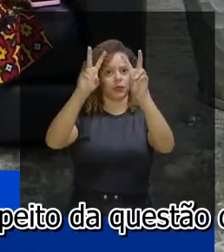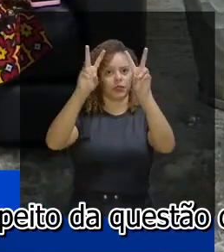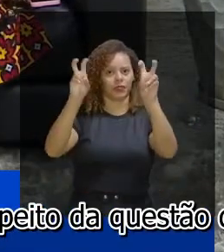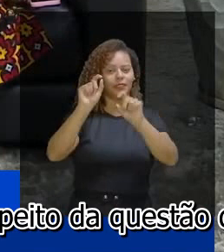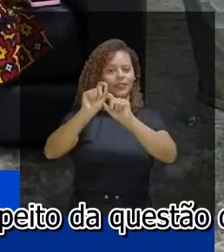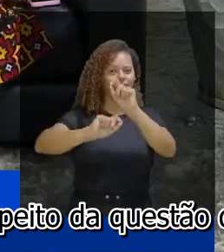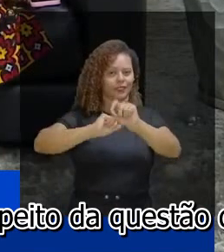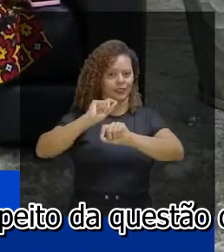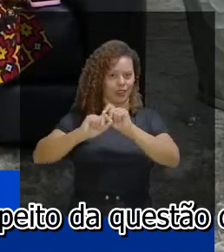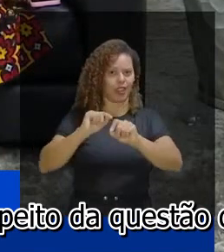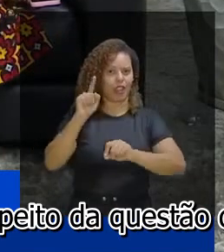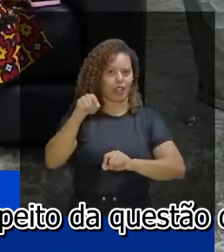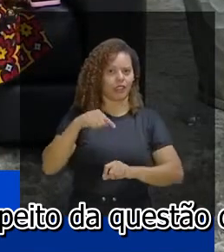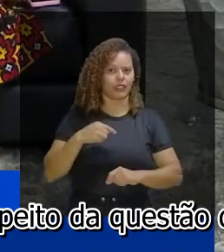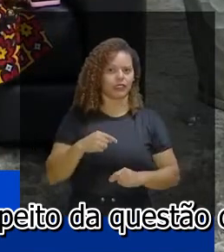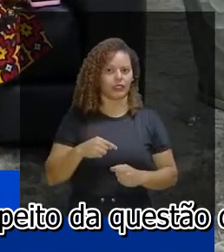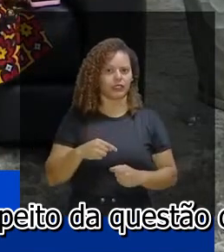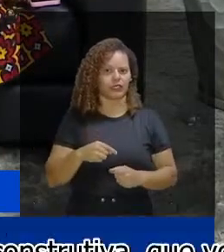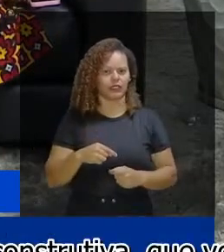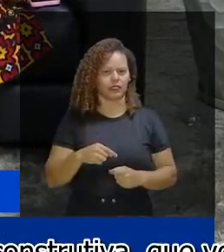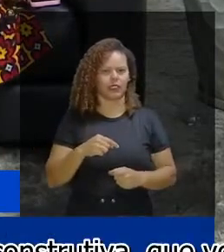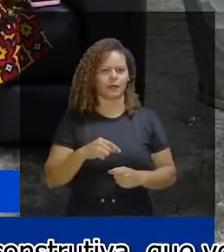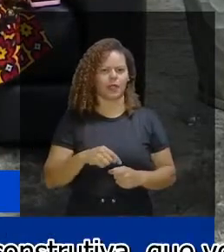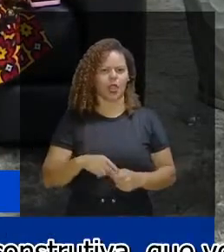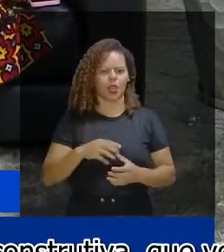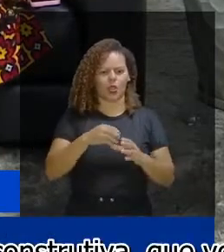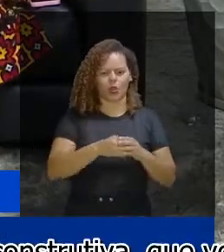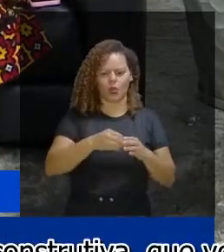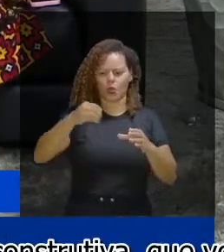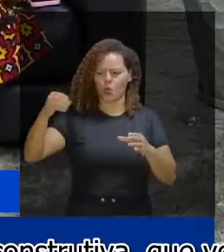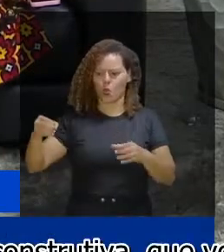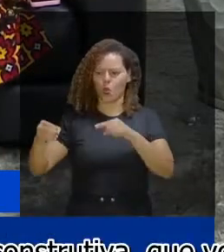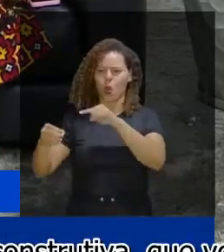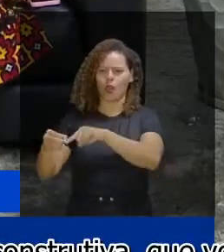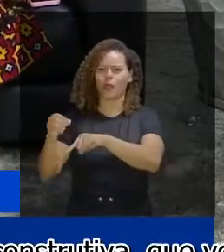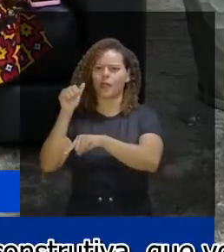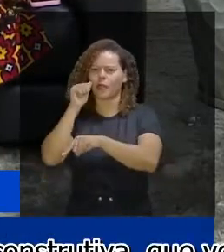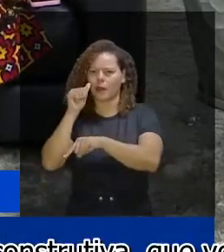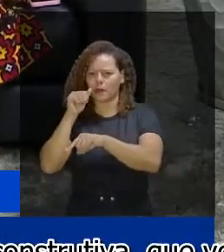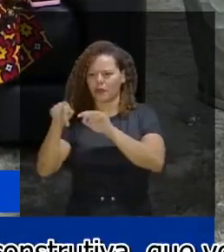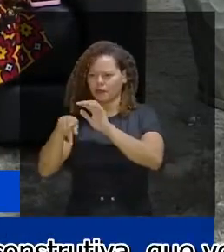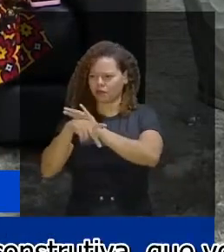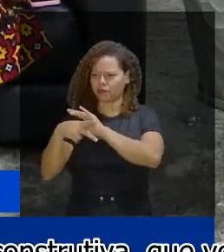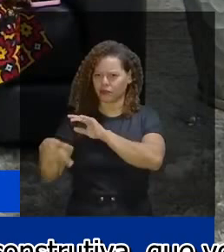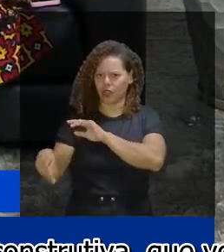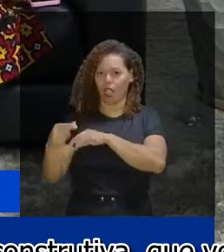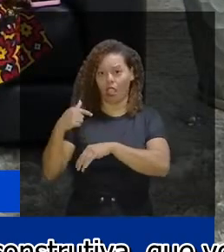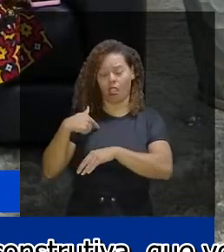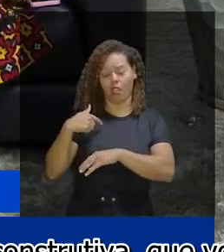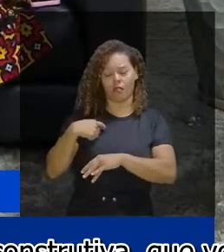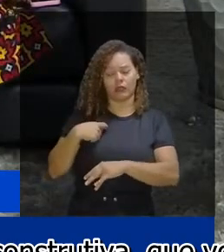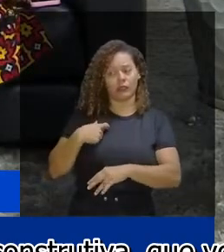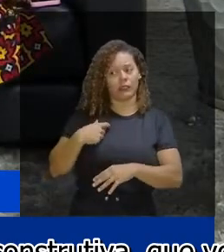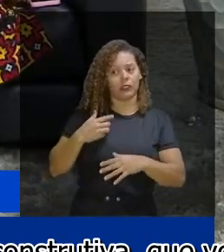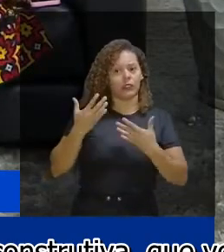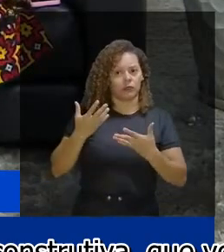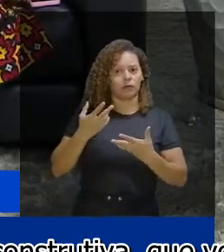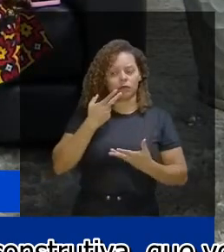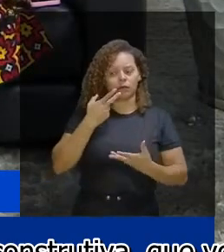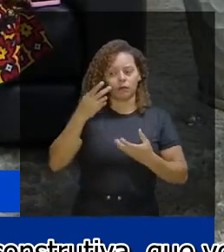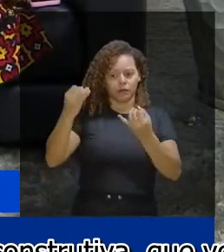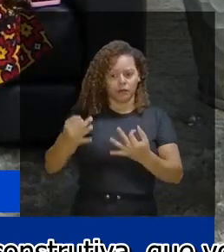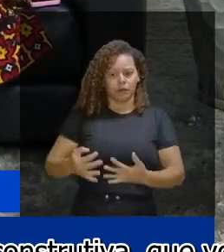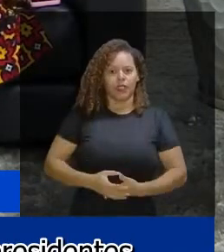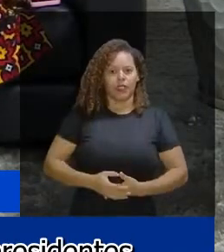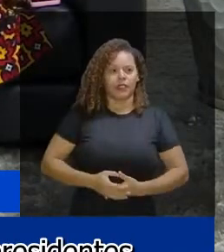Vilas, a respeito da questão de cotas feminina na política, e vai aqui uma crítica, logicamente, construtiva, que